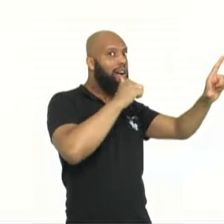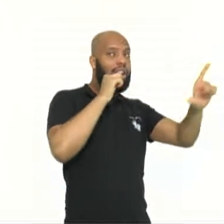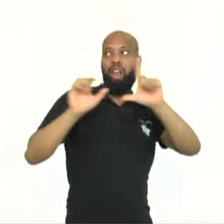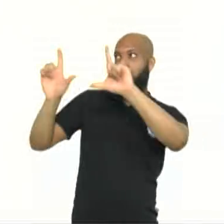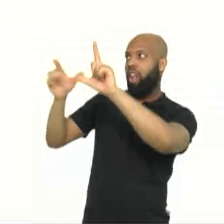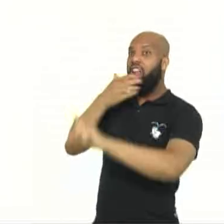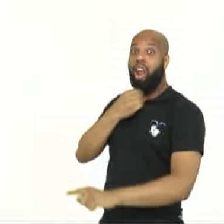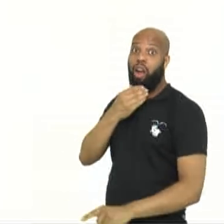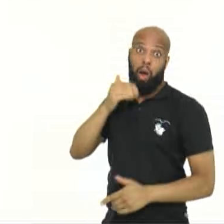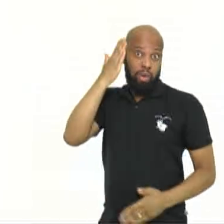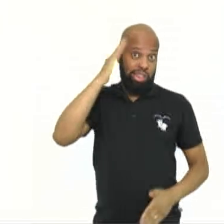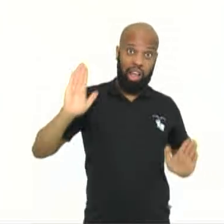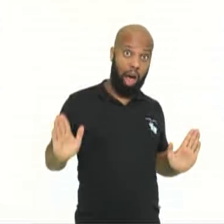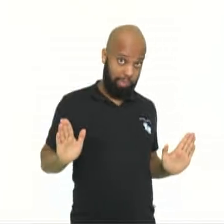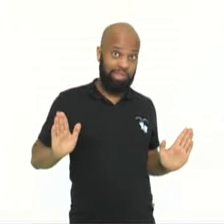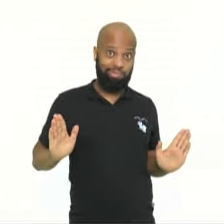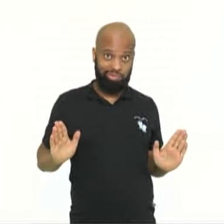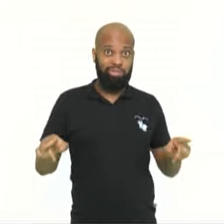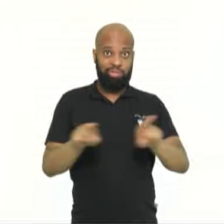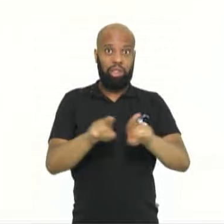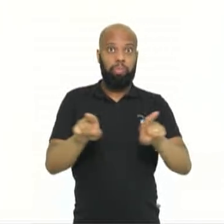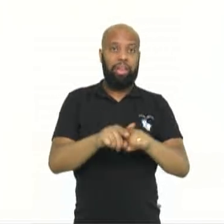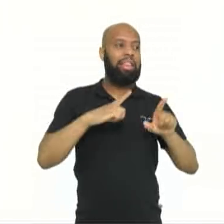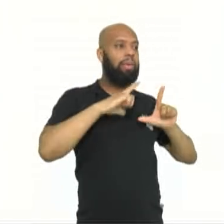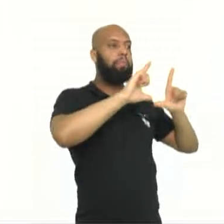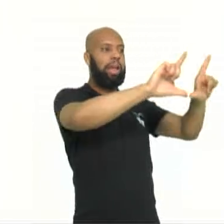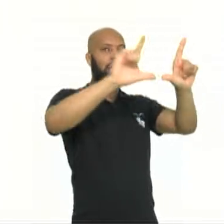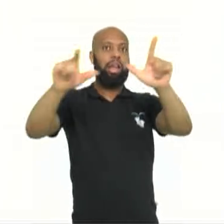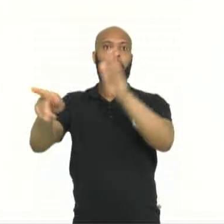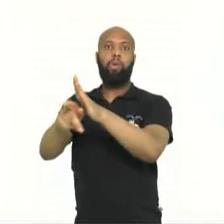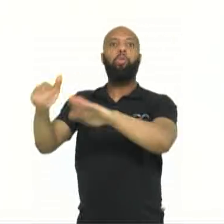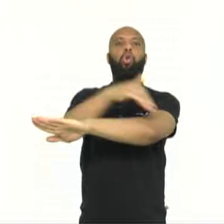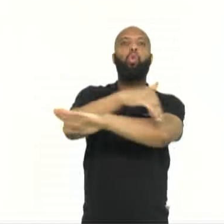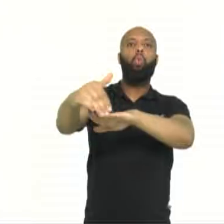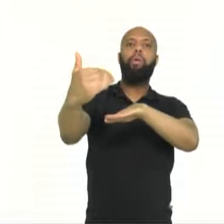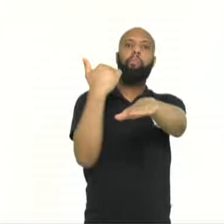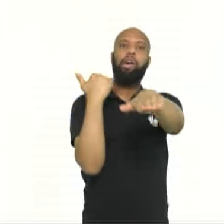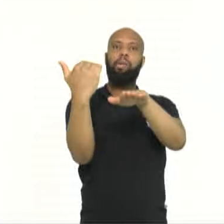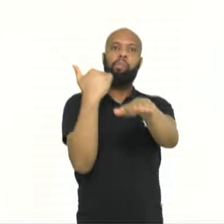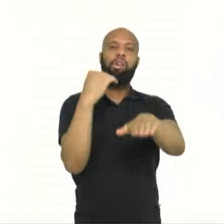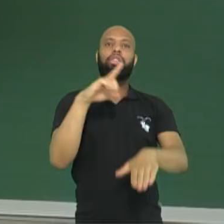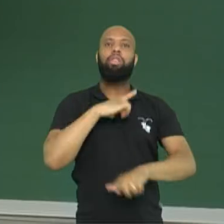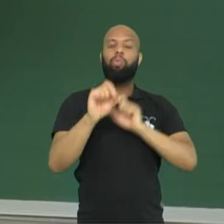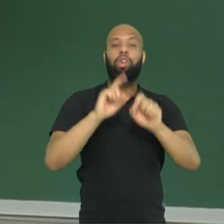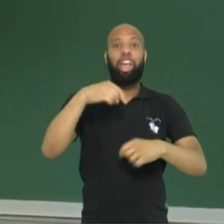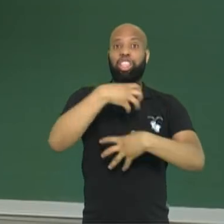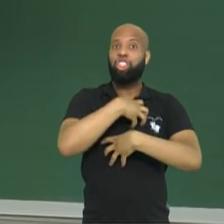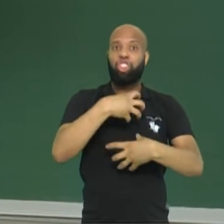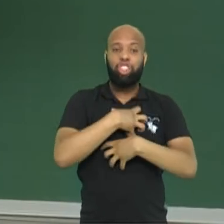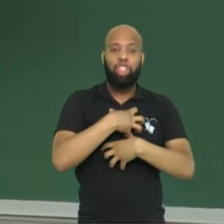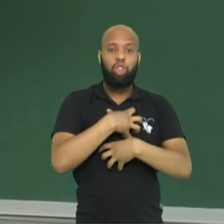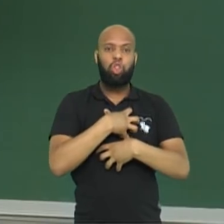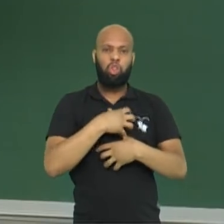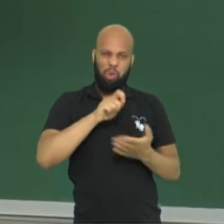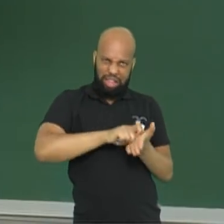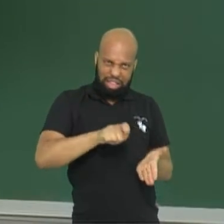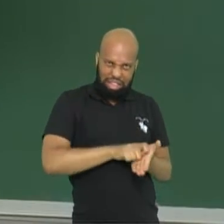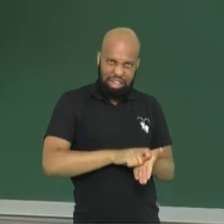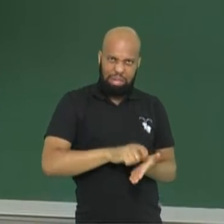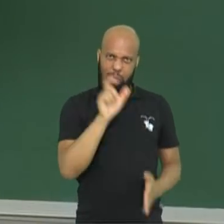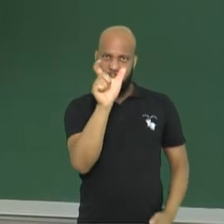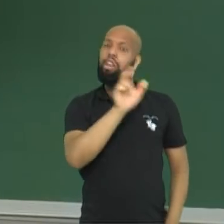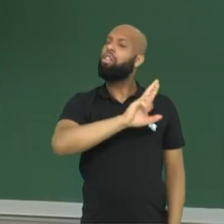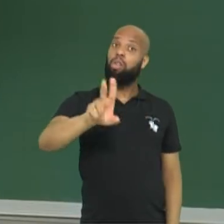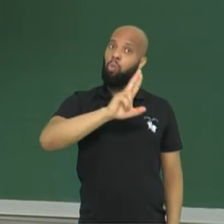são exemplos de uso da linguagem não verbal, estão aí no nosso dia a dia, no nosso cotidiano. E nós deixamos